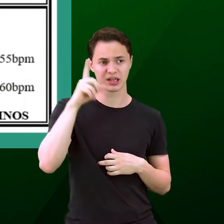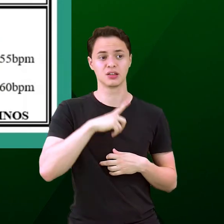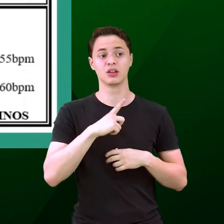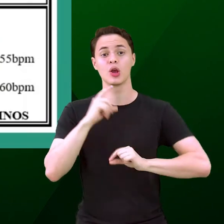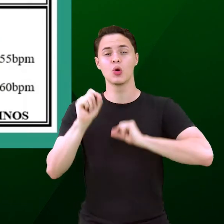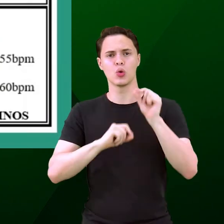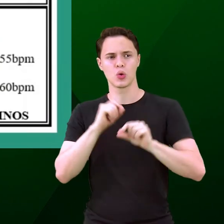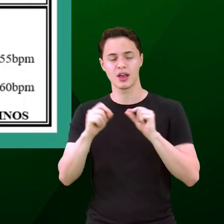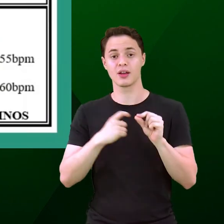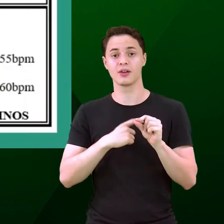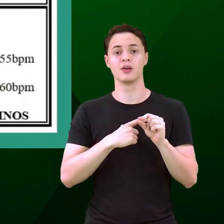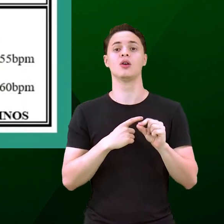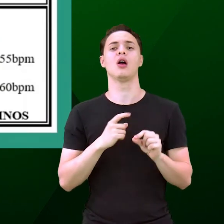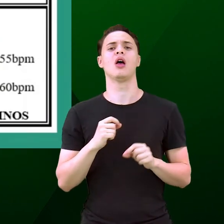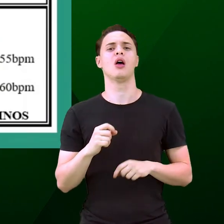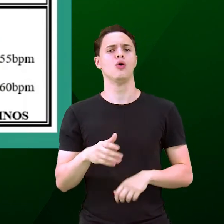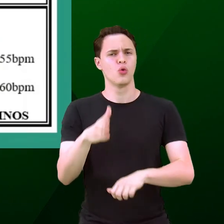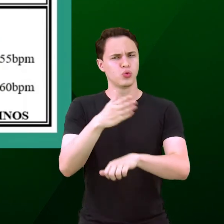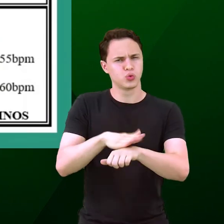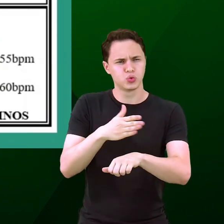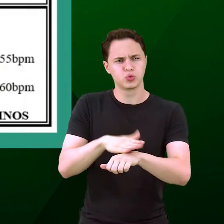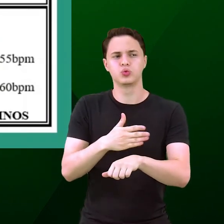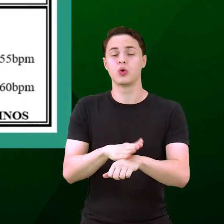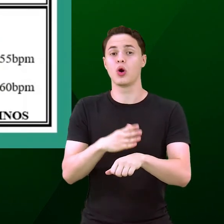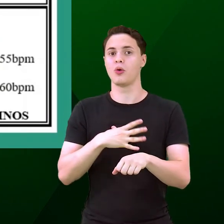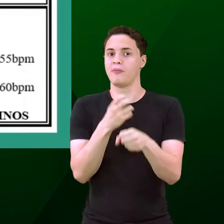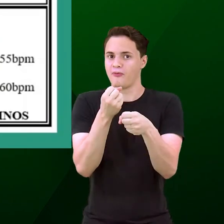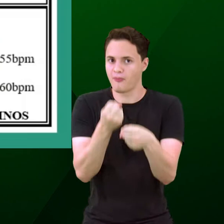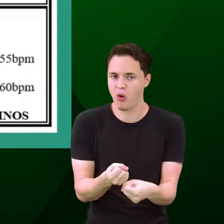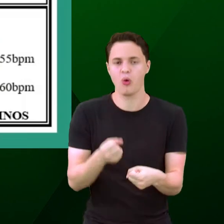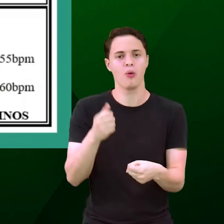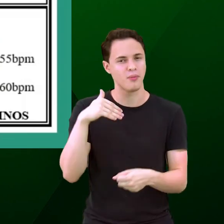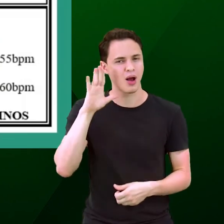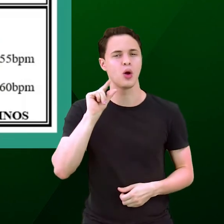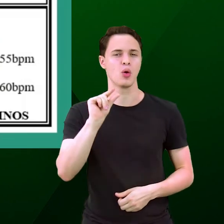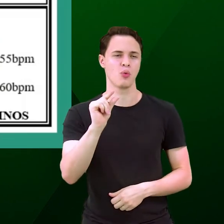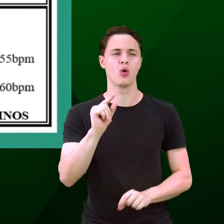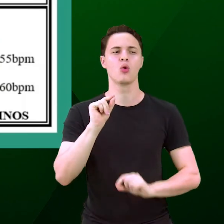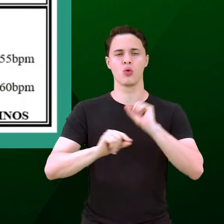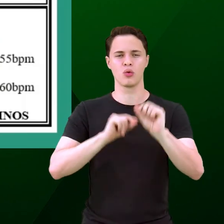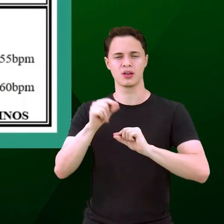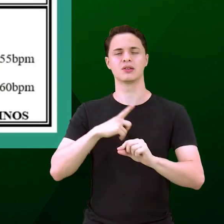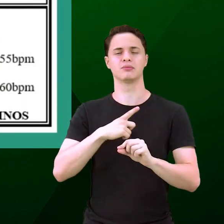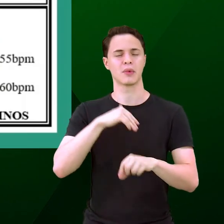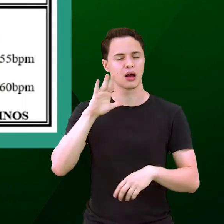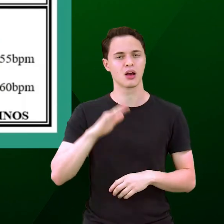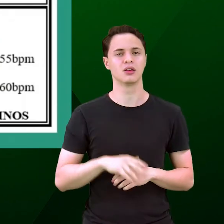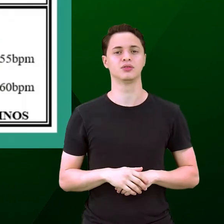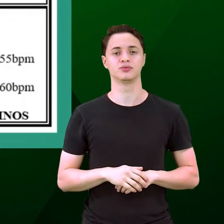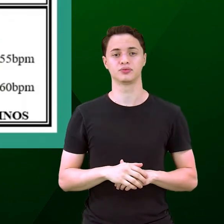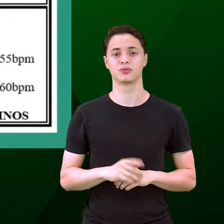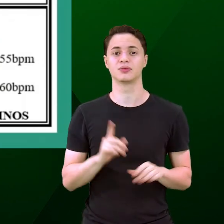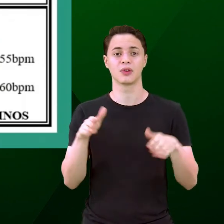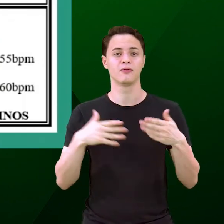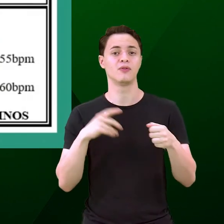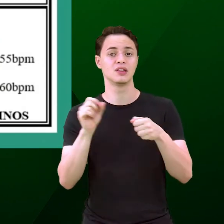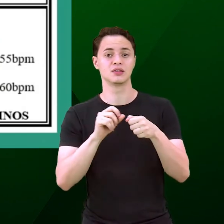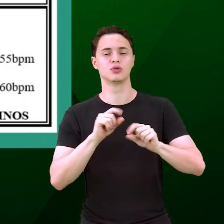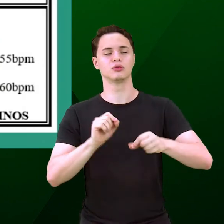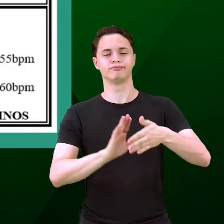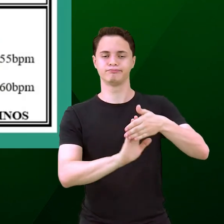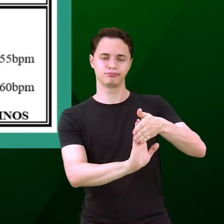devagar. Acaba cansando, parando, caminhando, fazendo aquela bagunça. Não, a gente vai ter a nossa planilhinha lá do dia 1, do dia 2, do dia 3. O que a